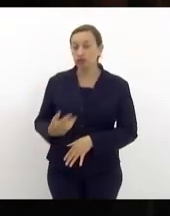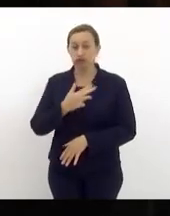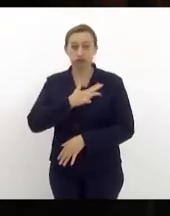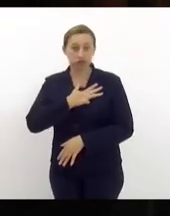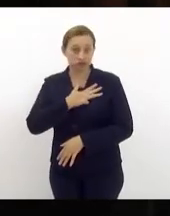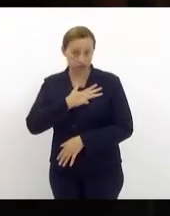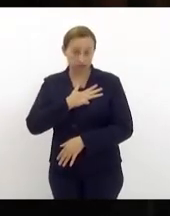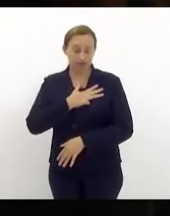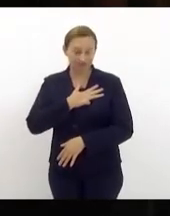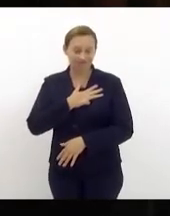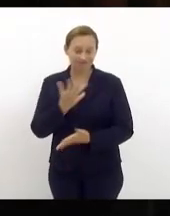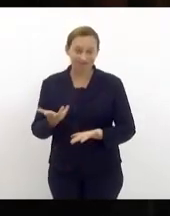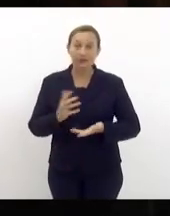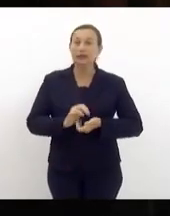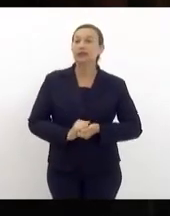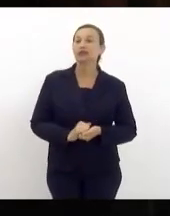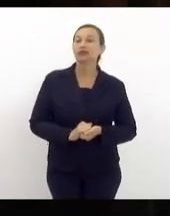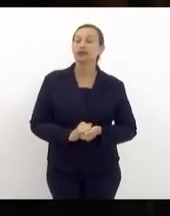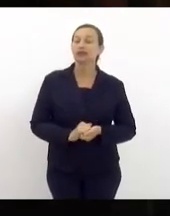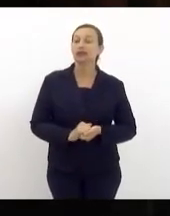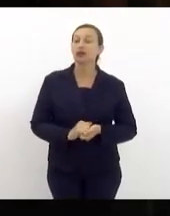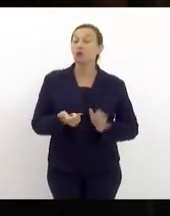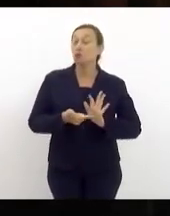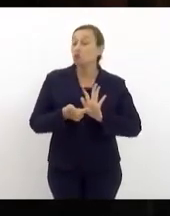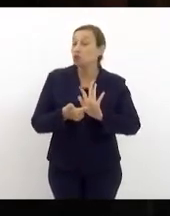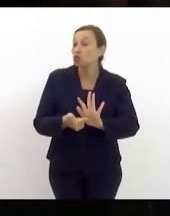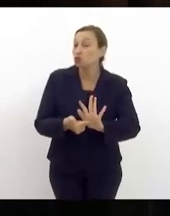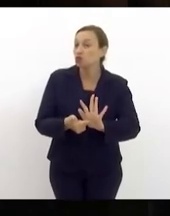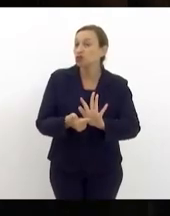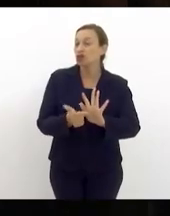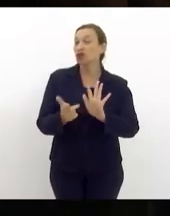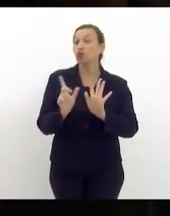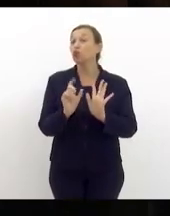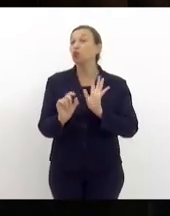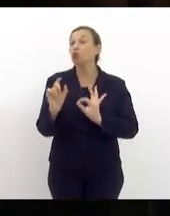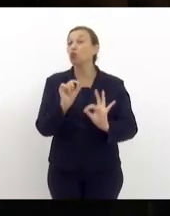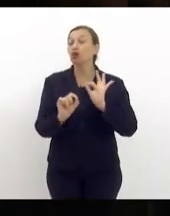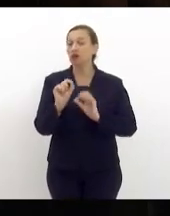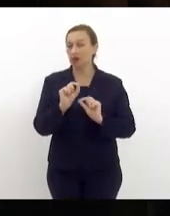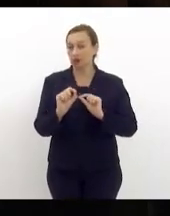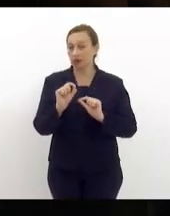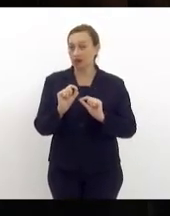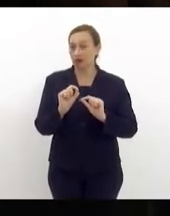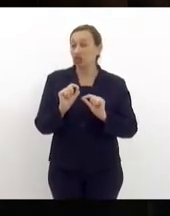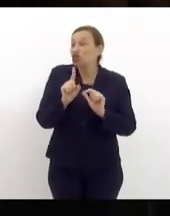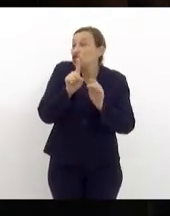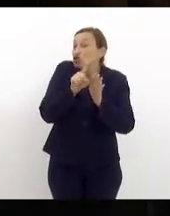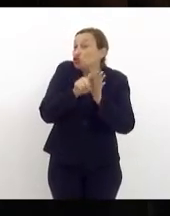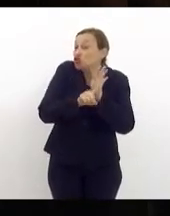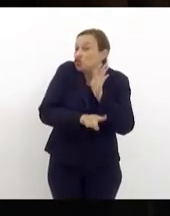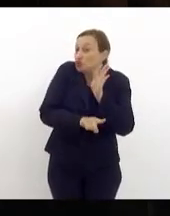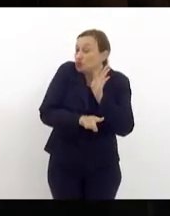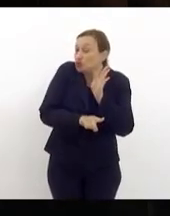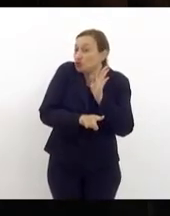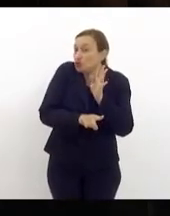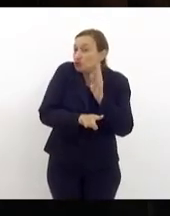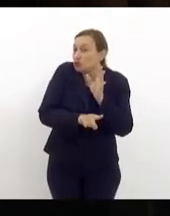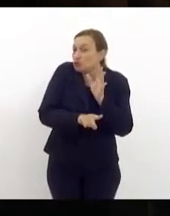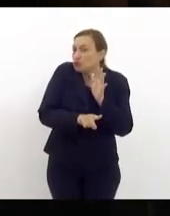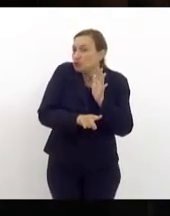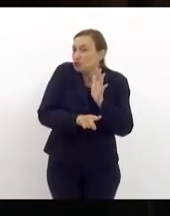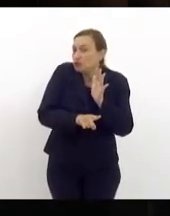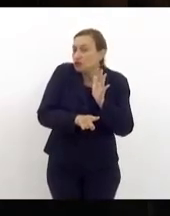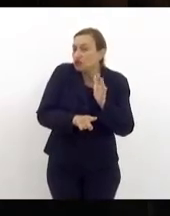100 dias do governo Lula, tem demonstrado medidas de diminuição dos